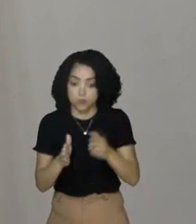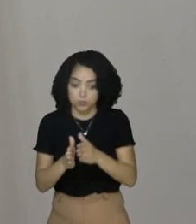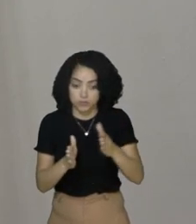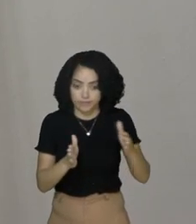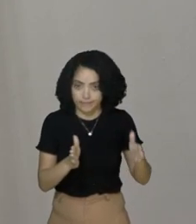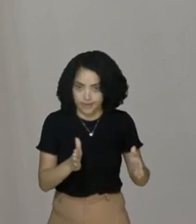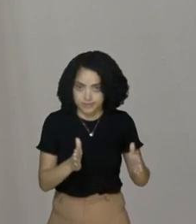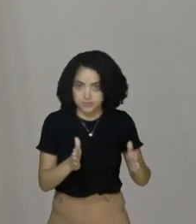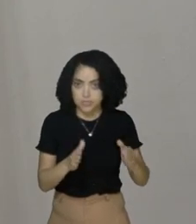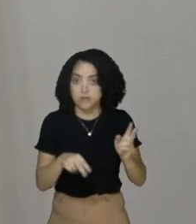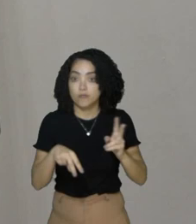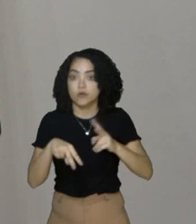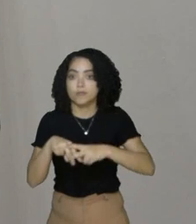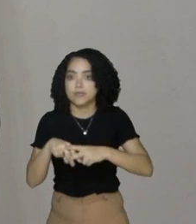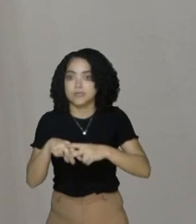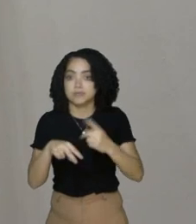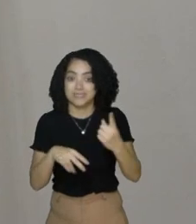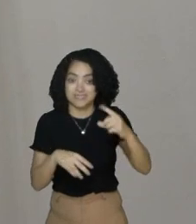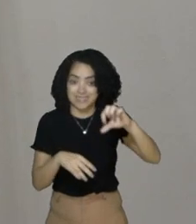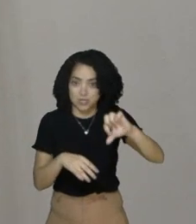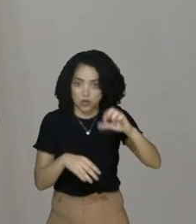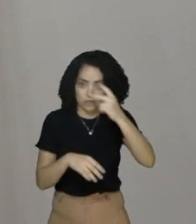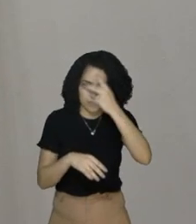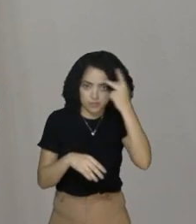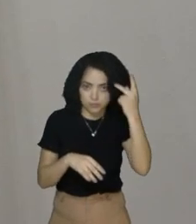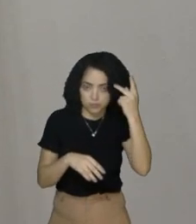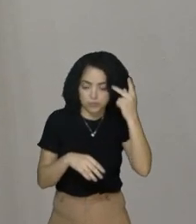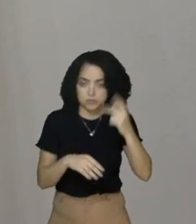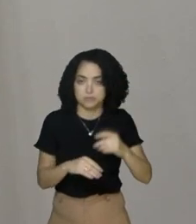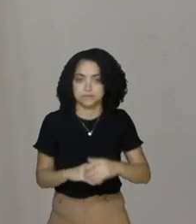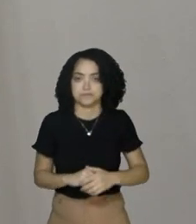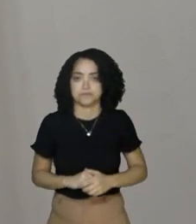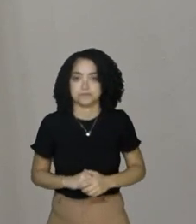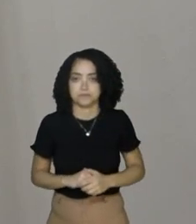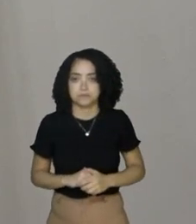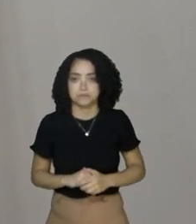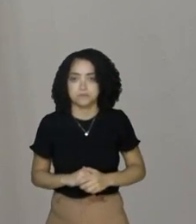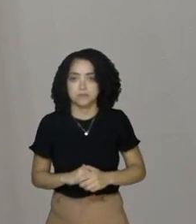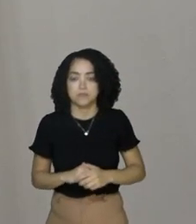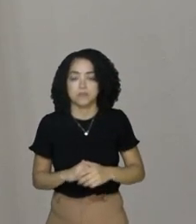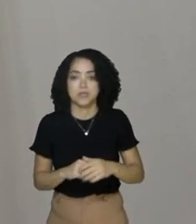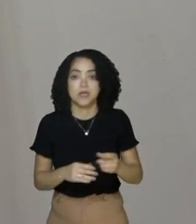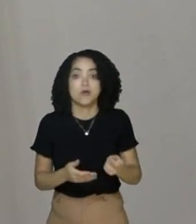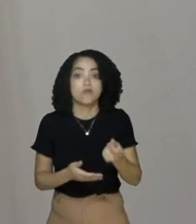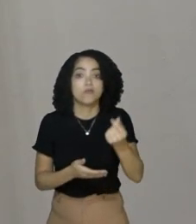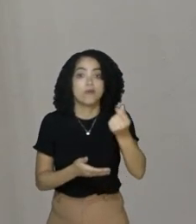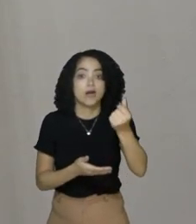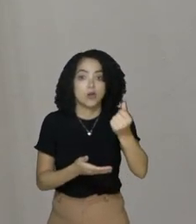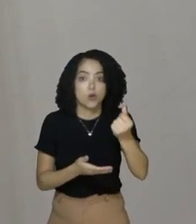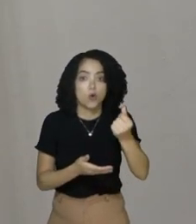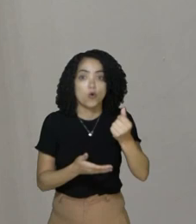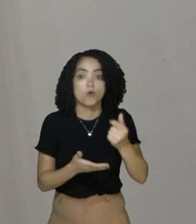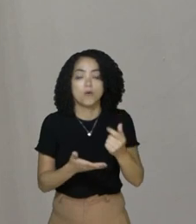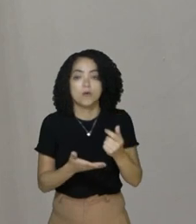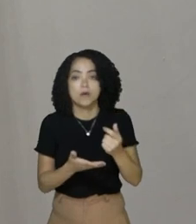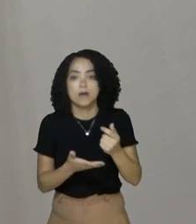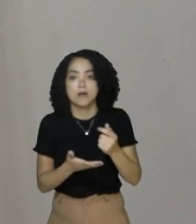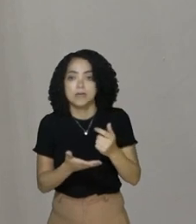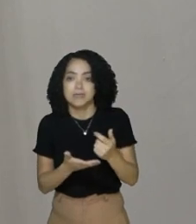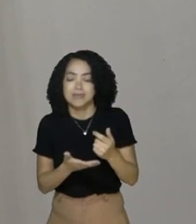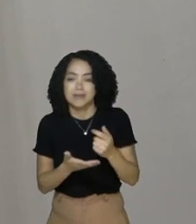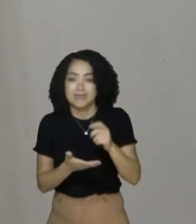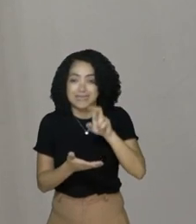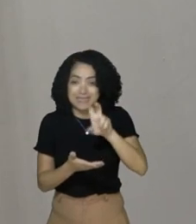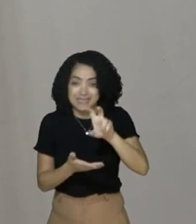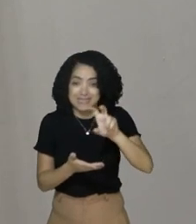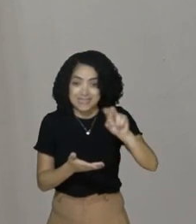também foram presos 19, presos conduzidos, né? Valor, ao longo de 10 anos, o governo pagou pelo menos